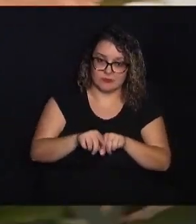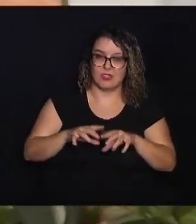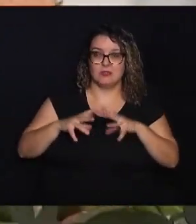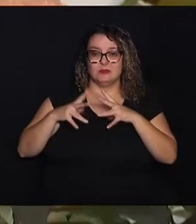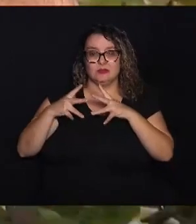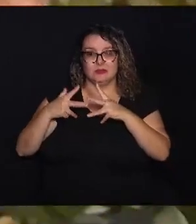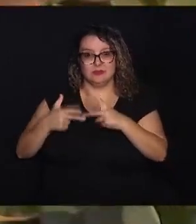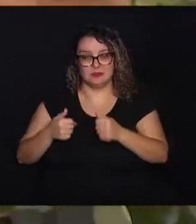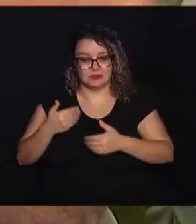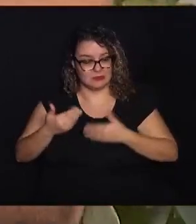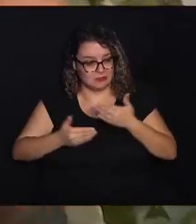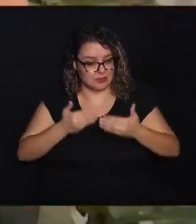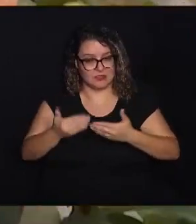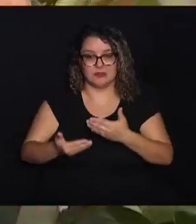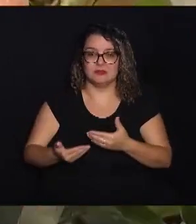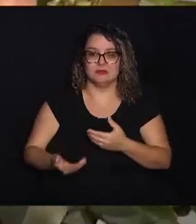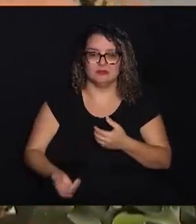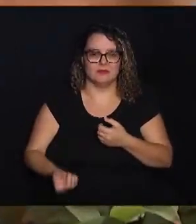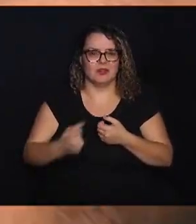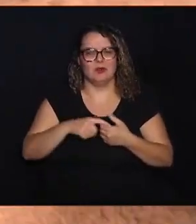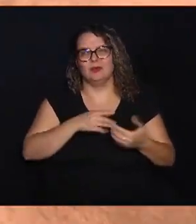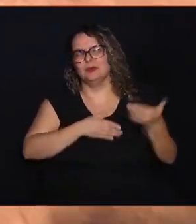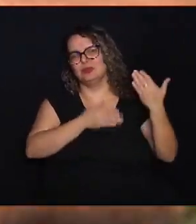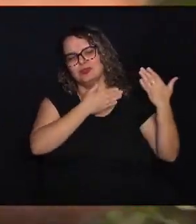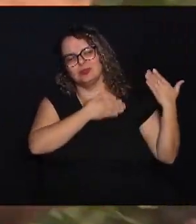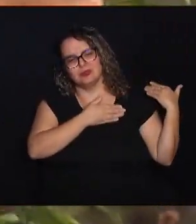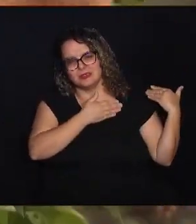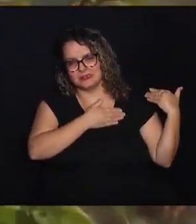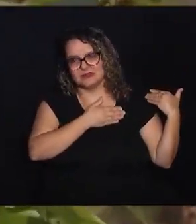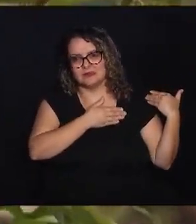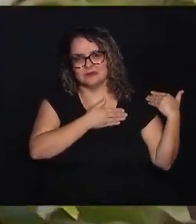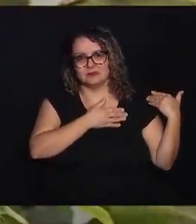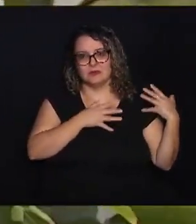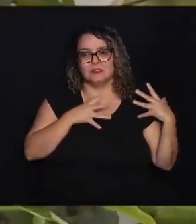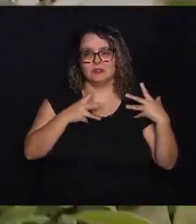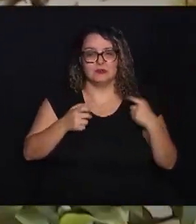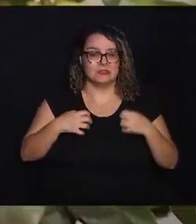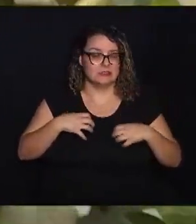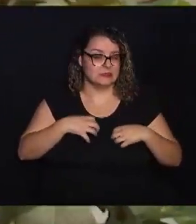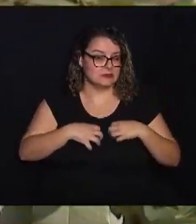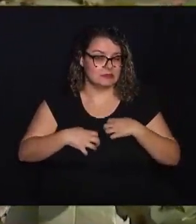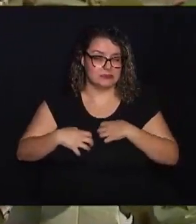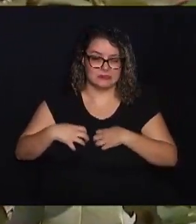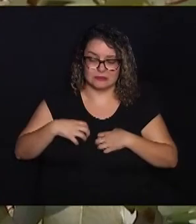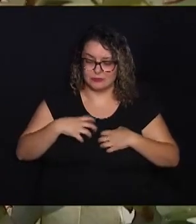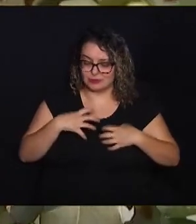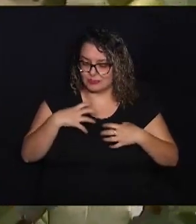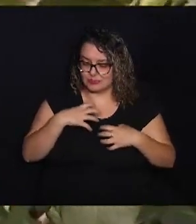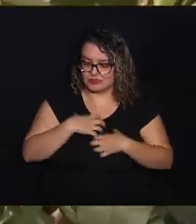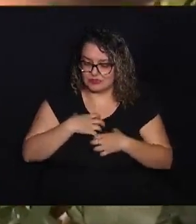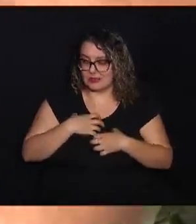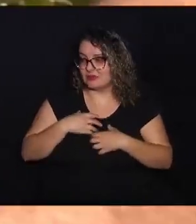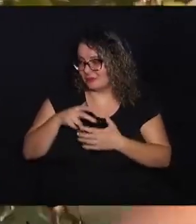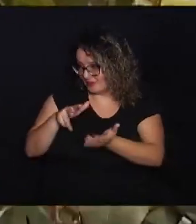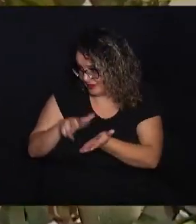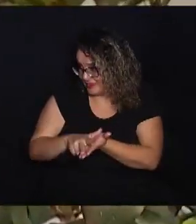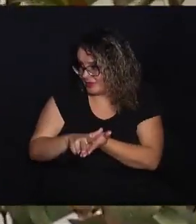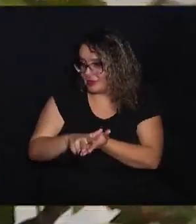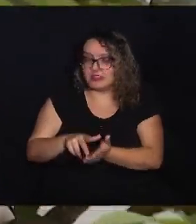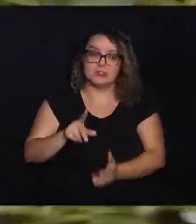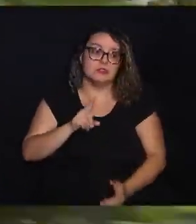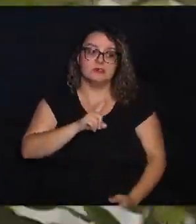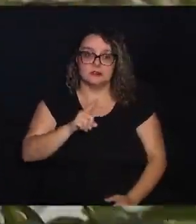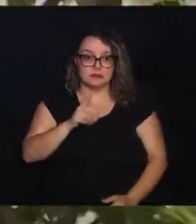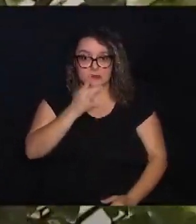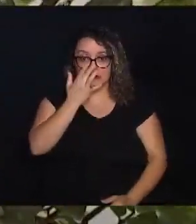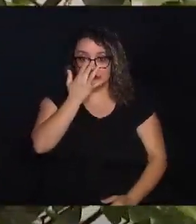aquele processo que voltou lá anos lá atrás, toda aquela aflição, aquele sentimento. Eu falei, Chegou a ficar "Puxa." internado? Não, não